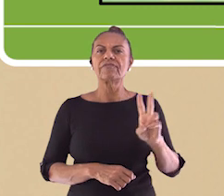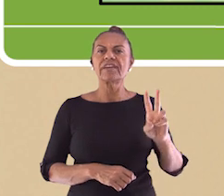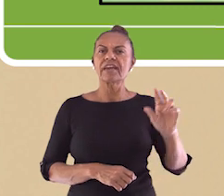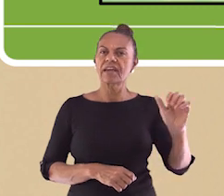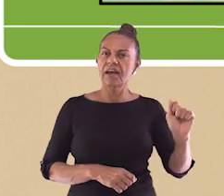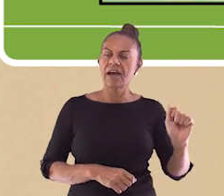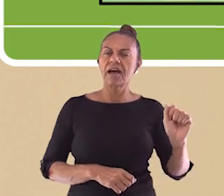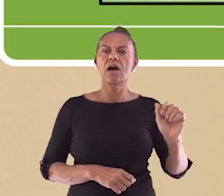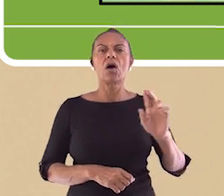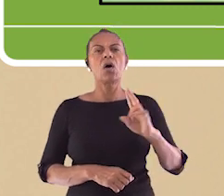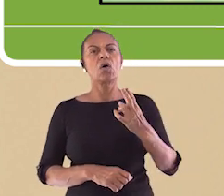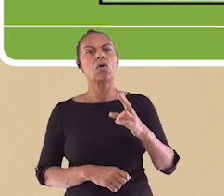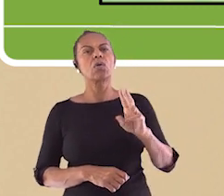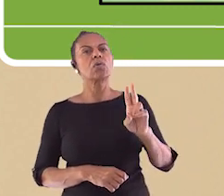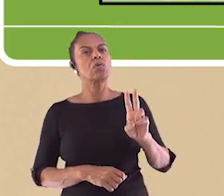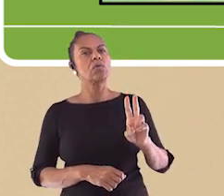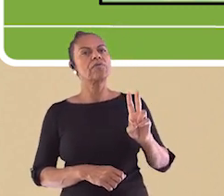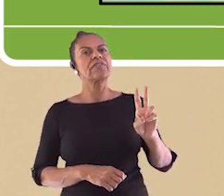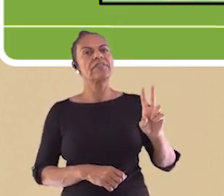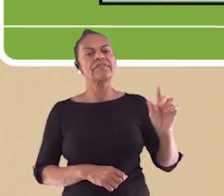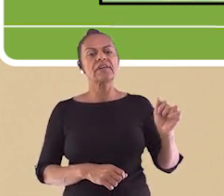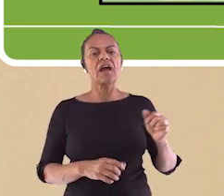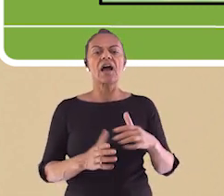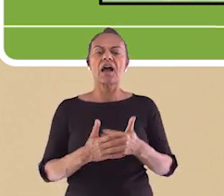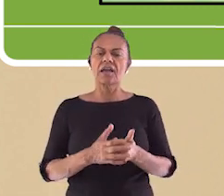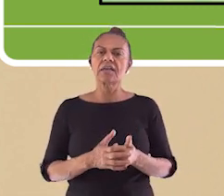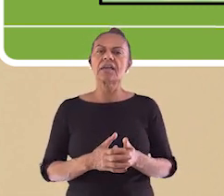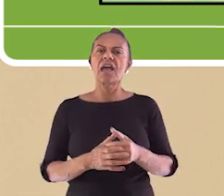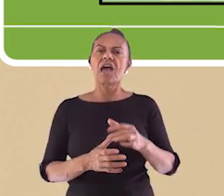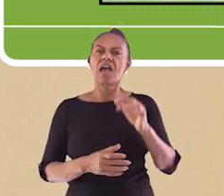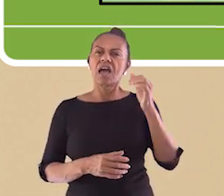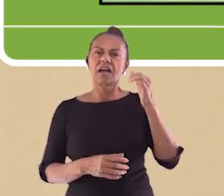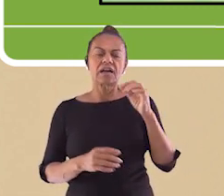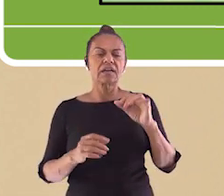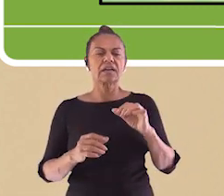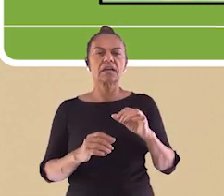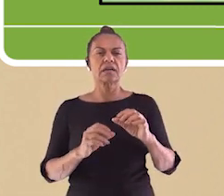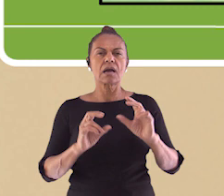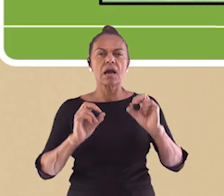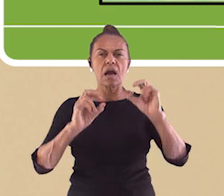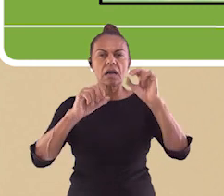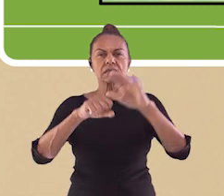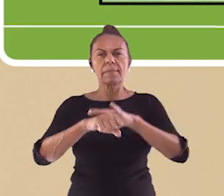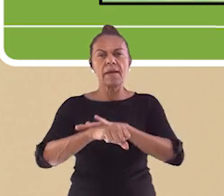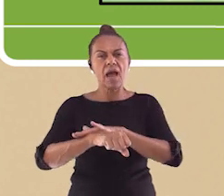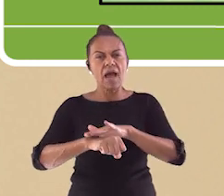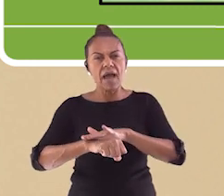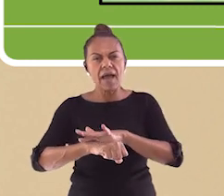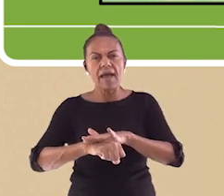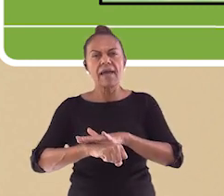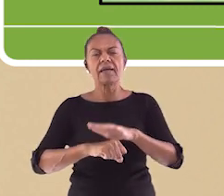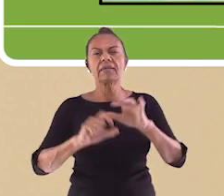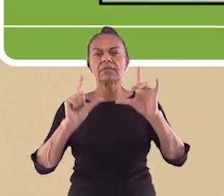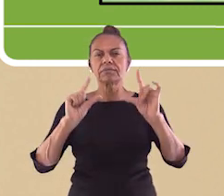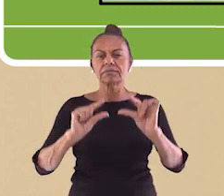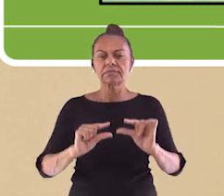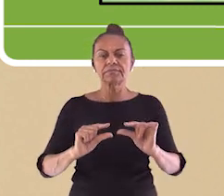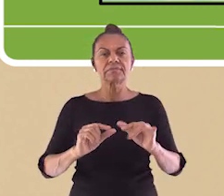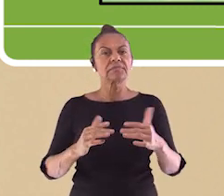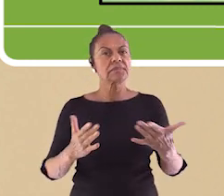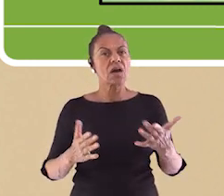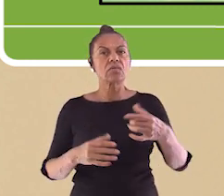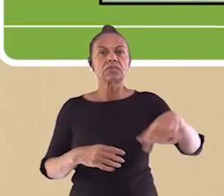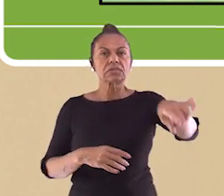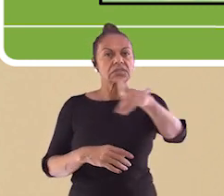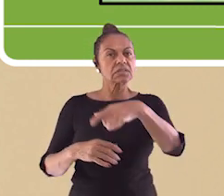aos raios UVA e UVB aumenta o risco de desenvolver câncer de pele. Então a queimadura solar é